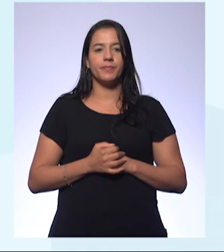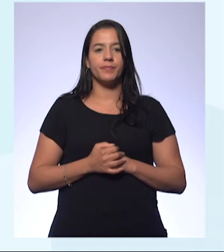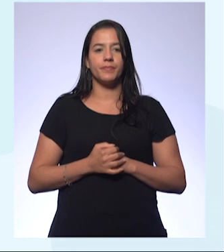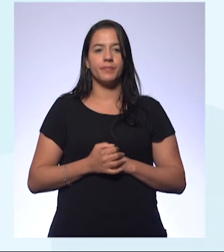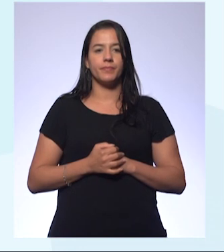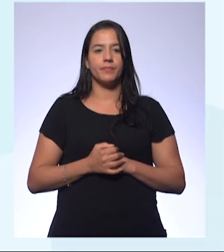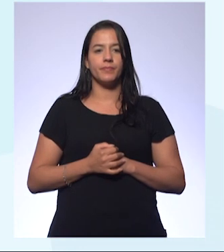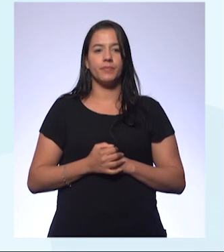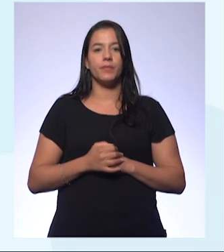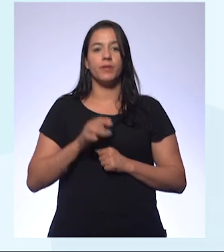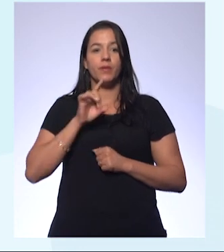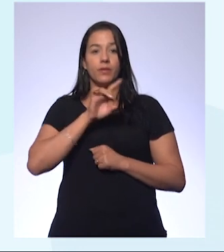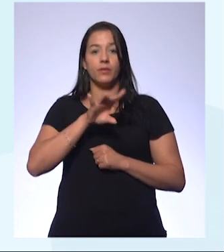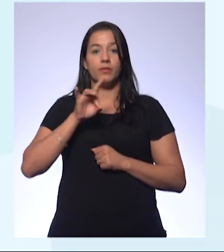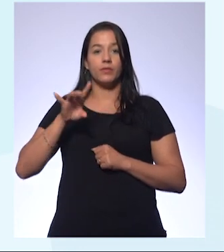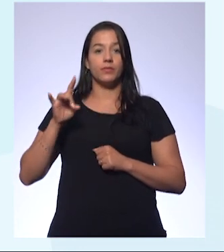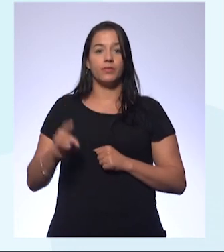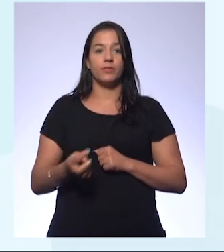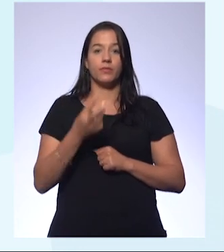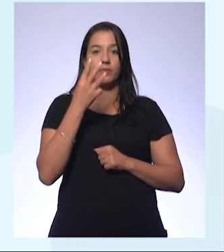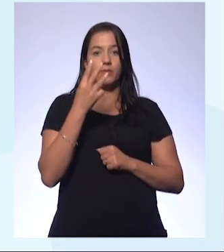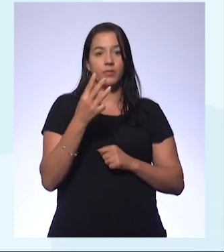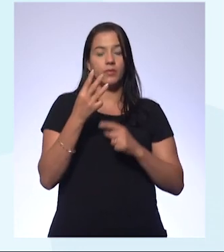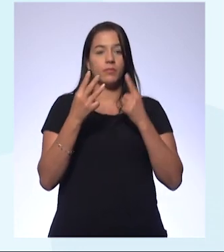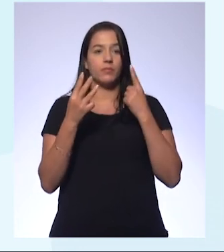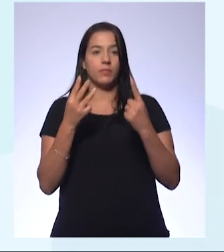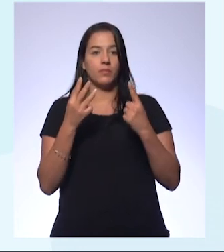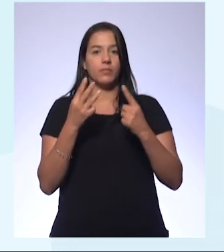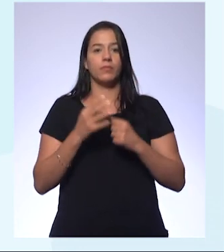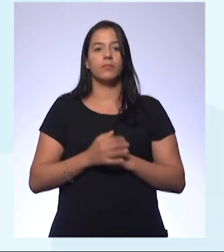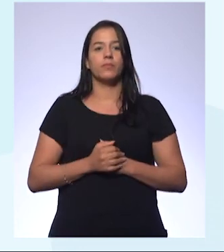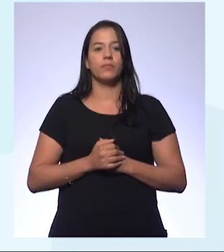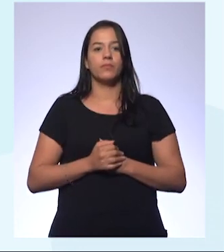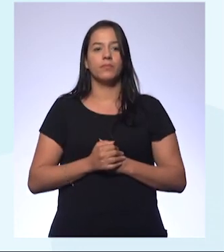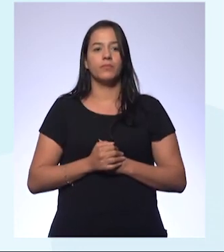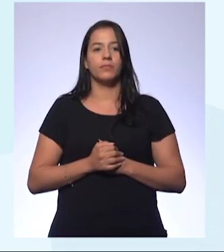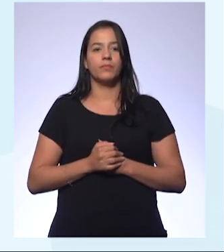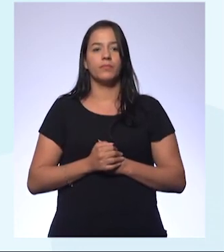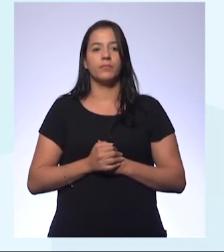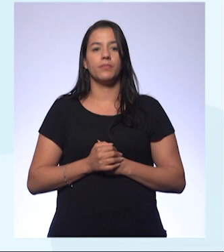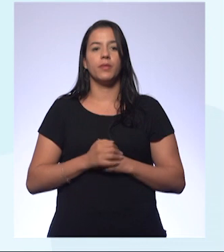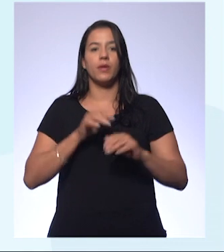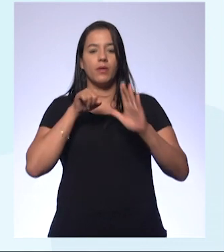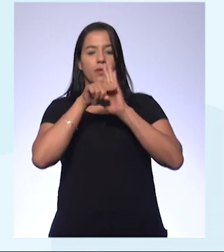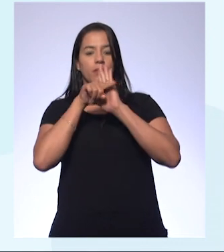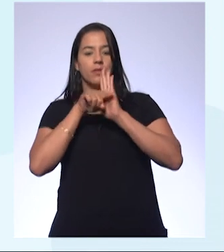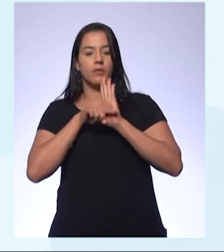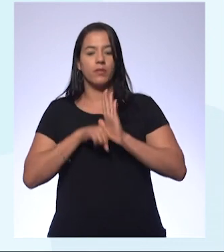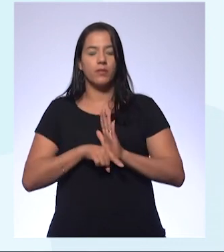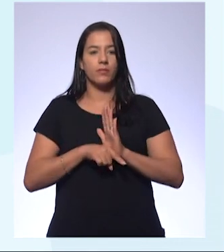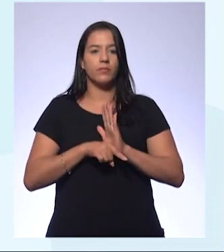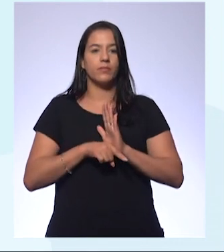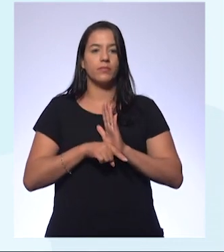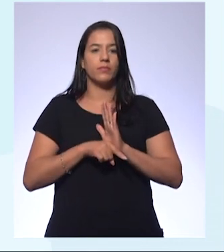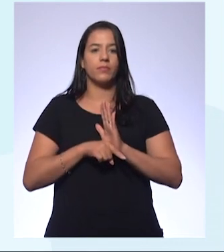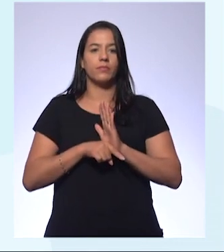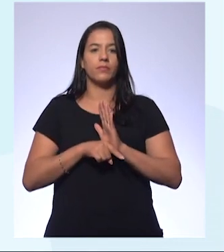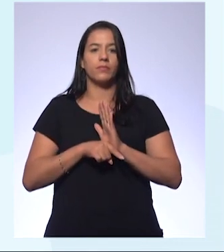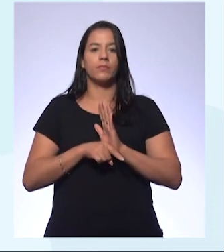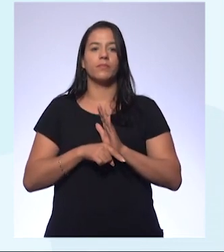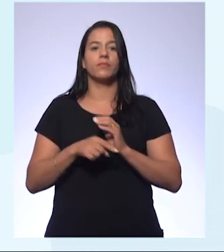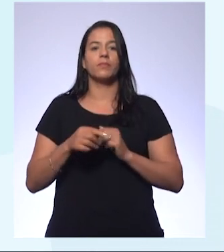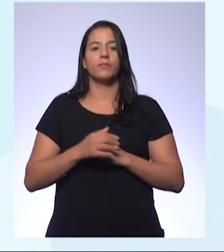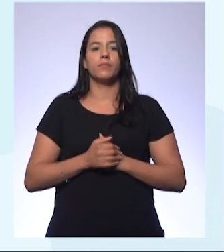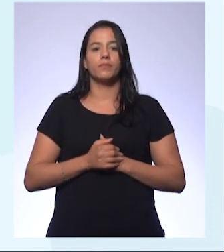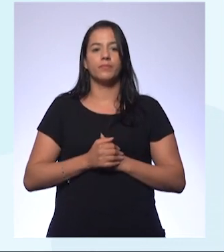tem uma proporção de 3:1 em relação ao fenótipo. Agora, vamos analisar em relação ao genótipo. O